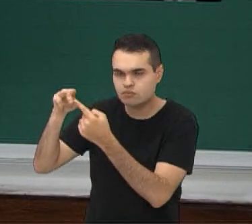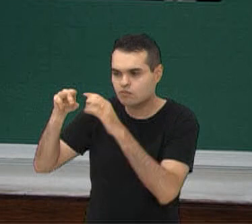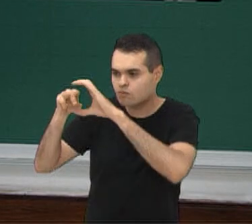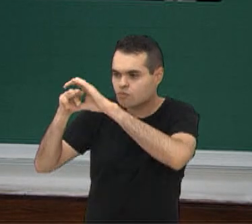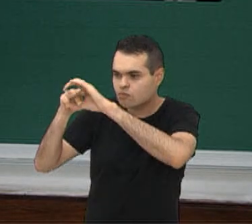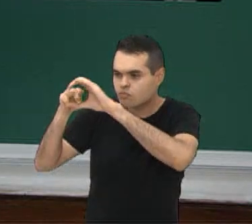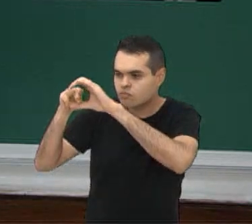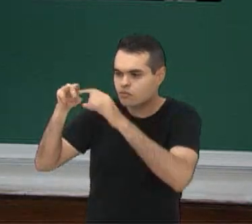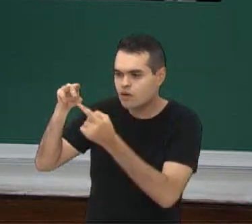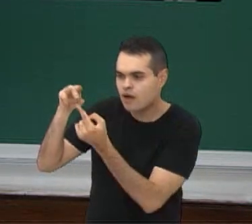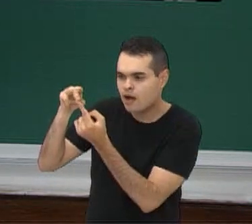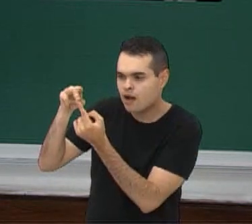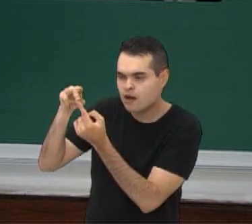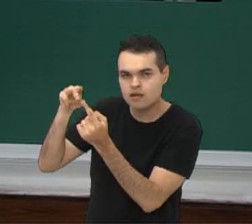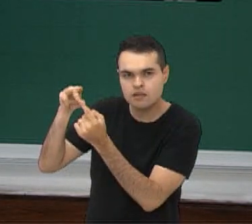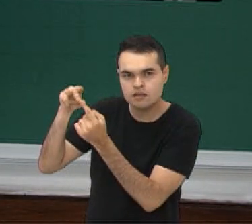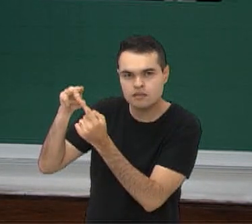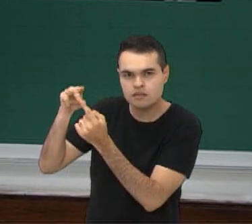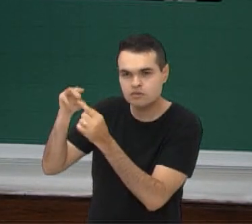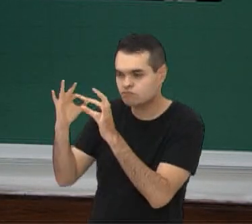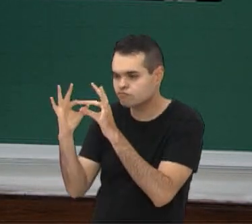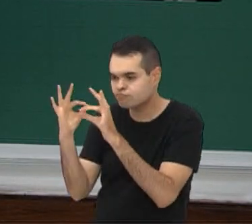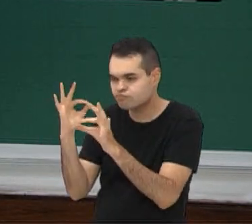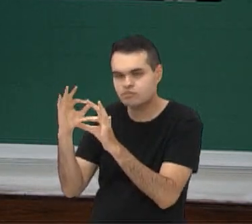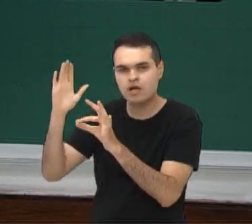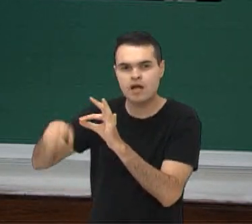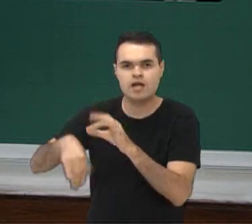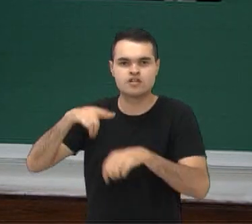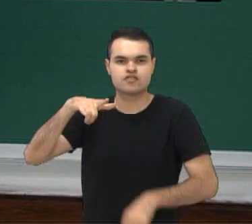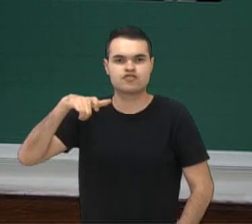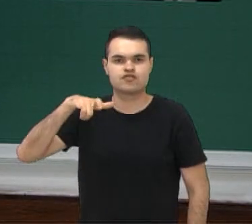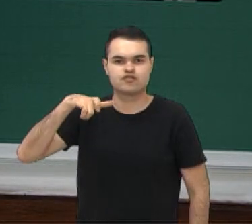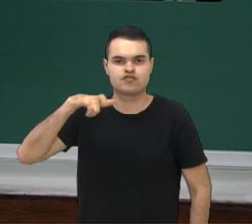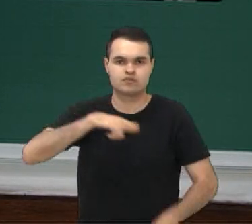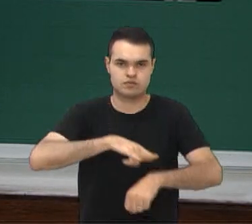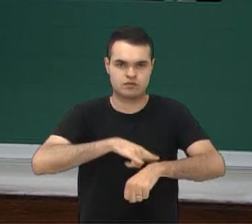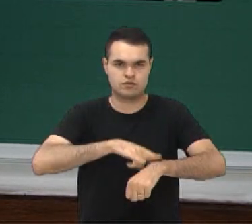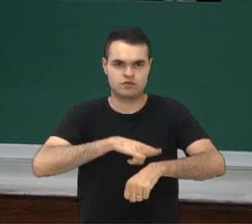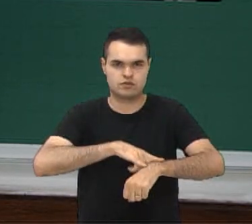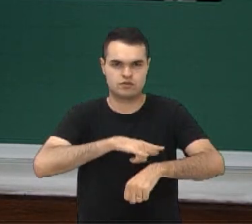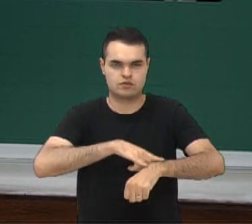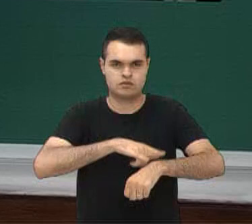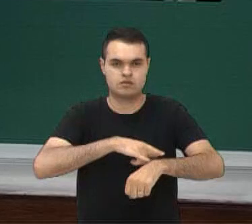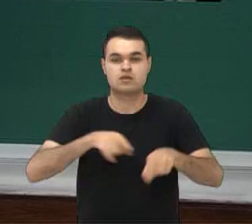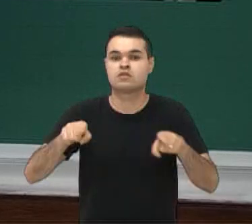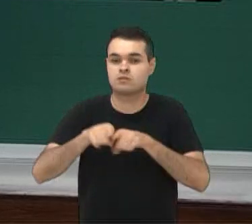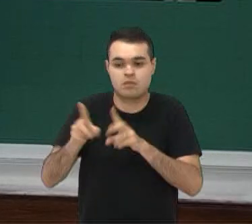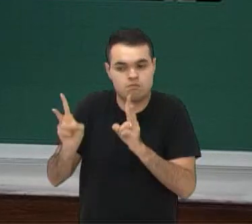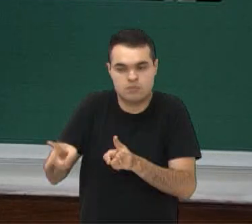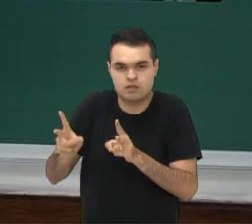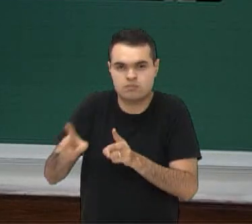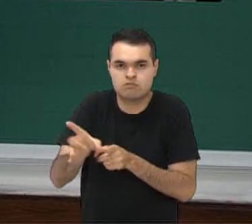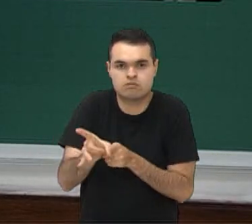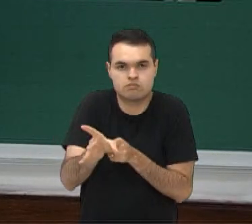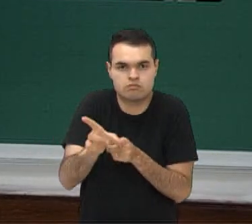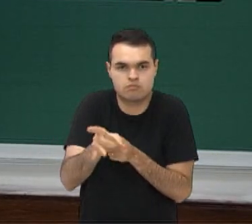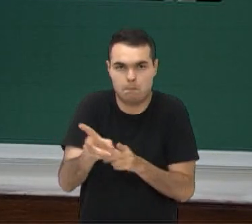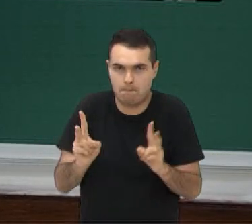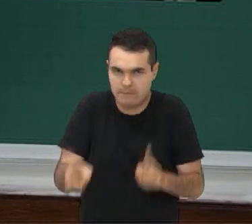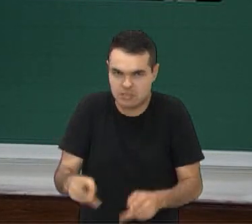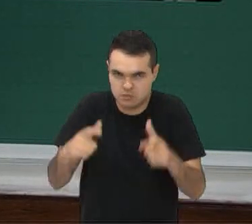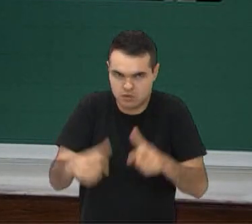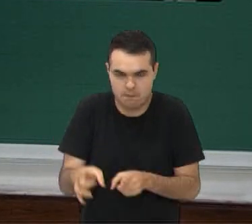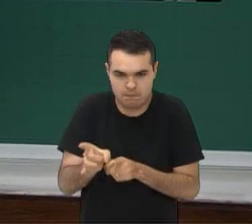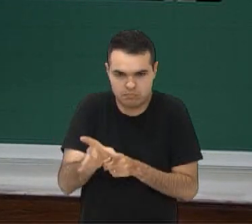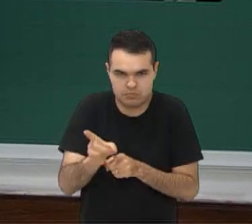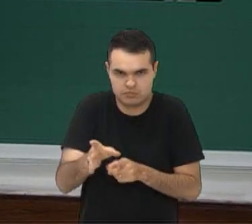eu tenho a uretra, que é o canal por onde vai sair as vias urinárias e por onde também vai sair a ejaculação. Tá? Então,